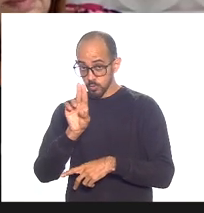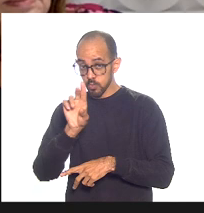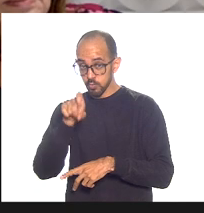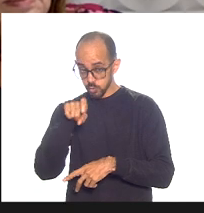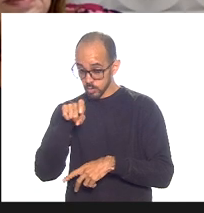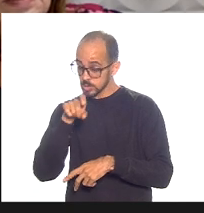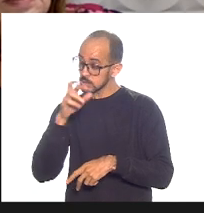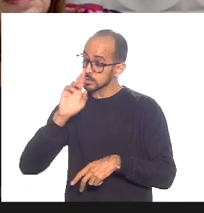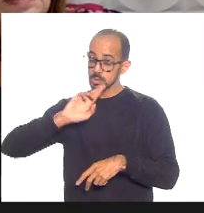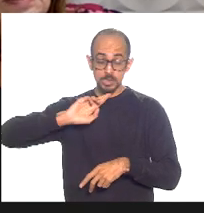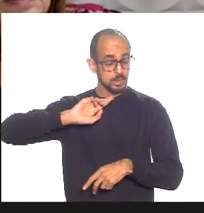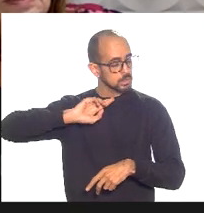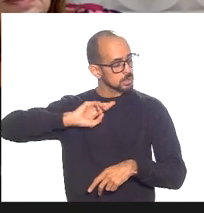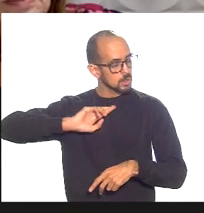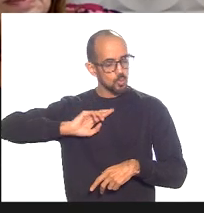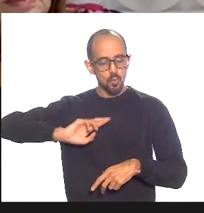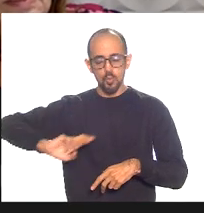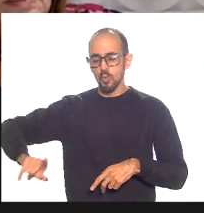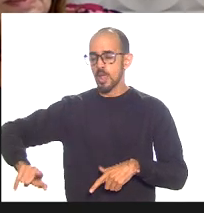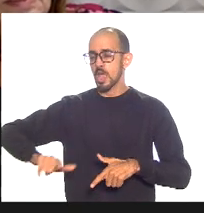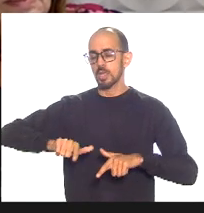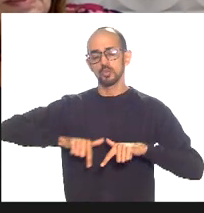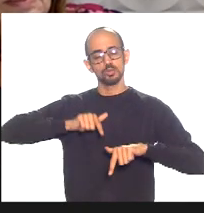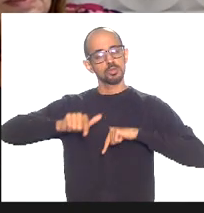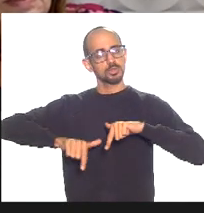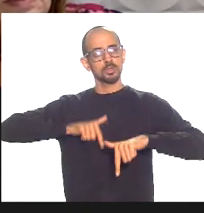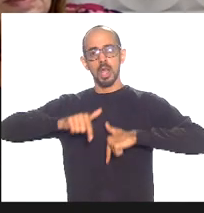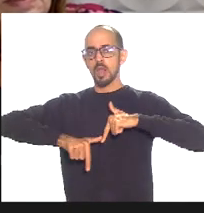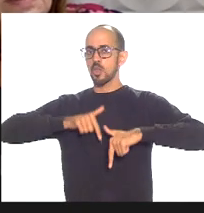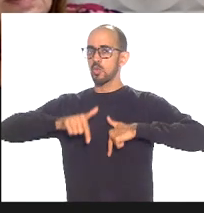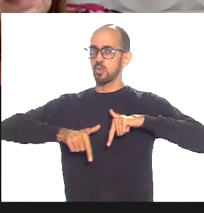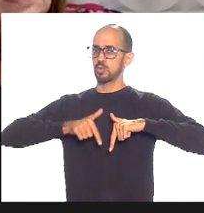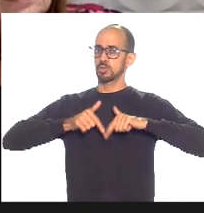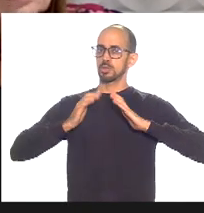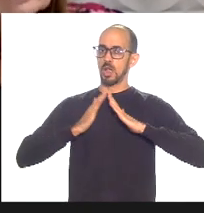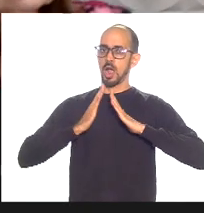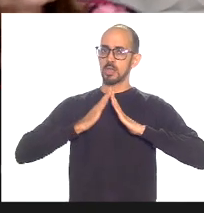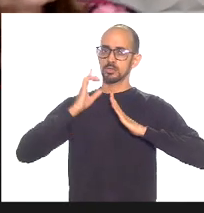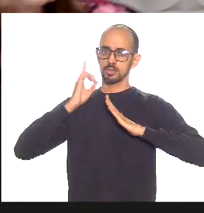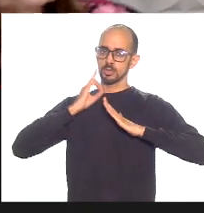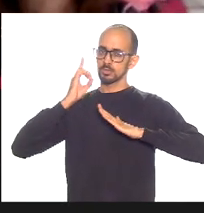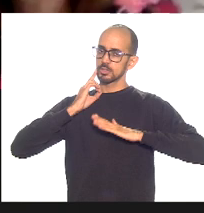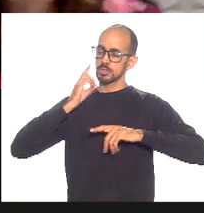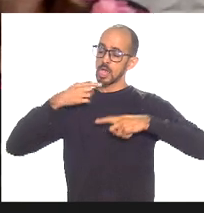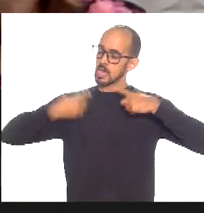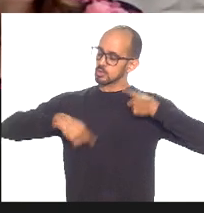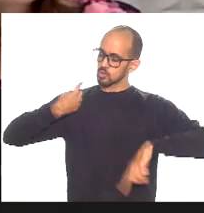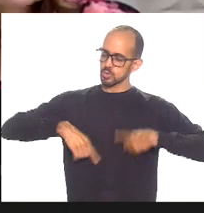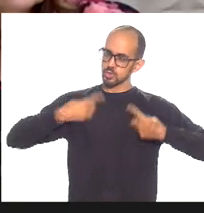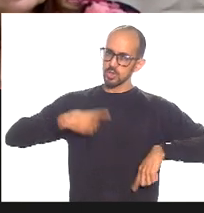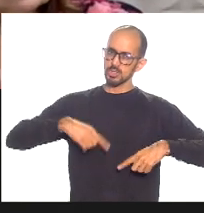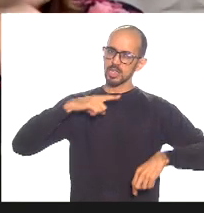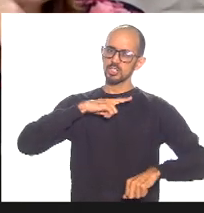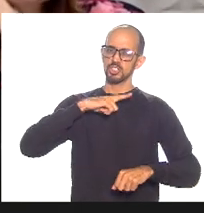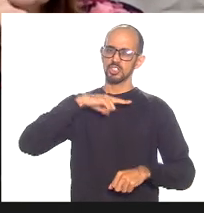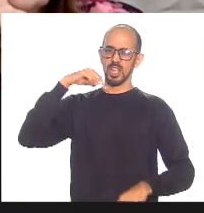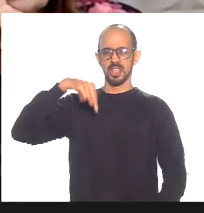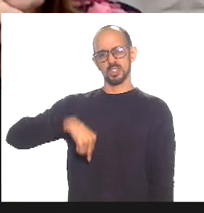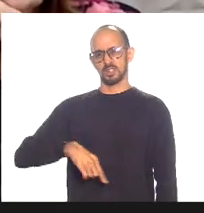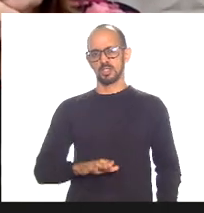com o nosso processo legislativo e as incansáveis discussões que eu tenho acompanhado, que a gente tem feito nessa casa.